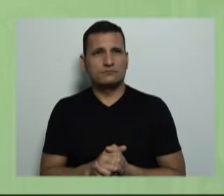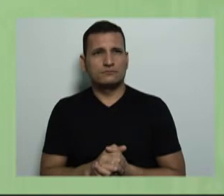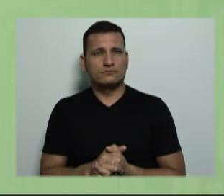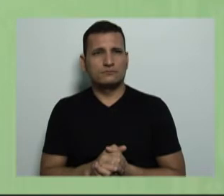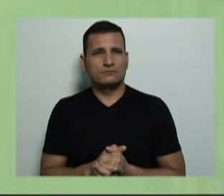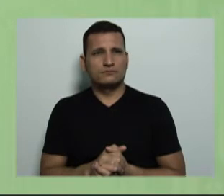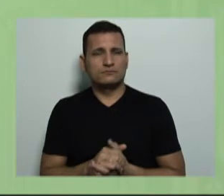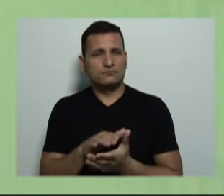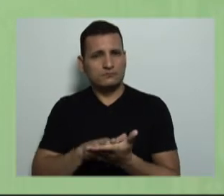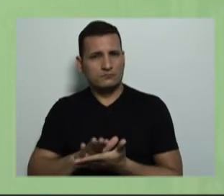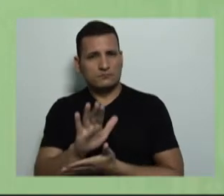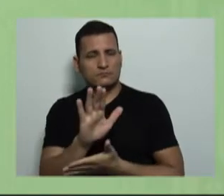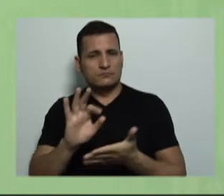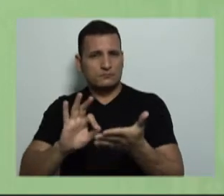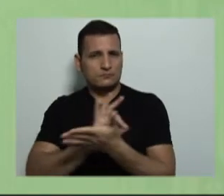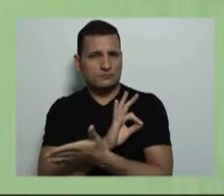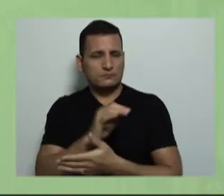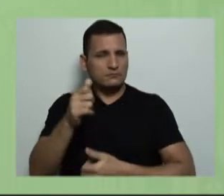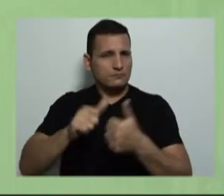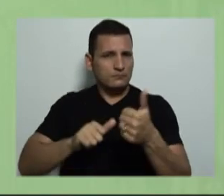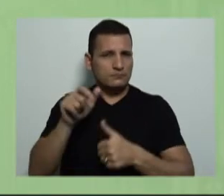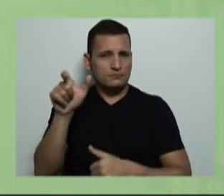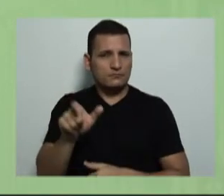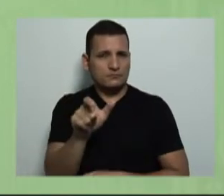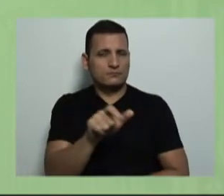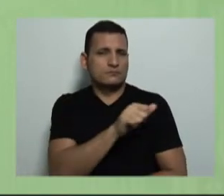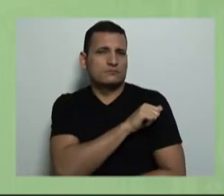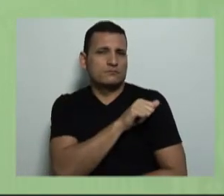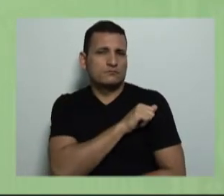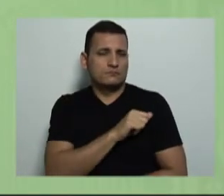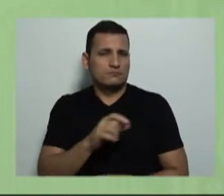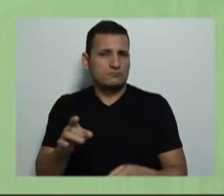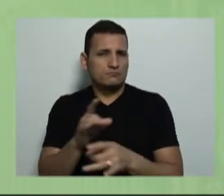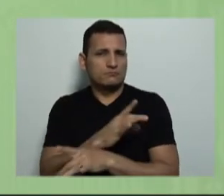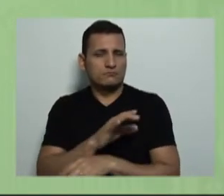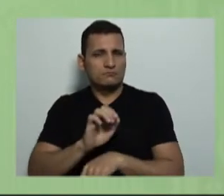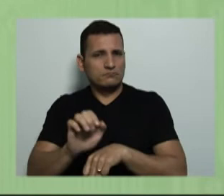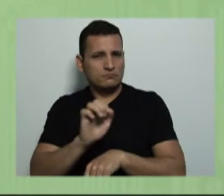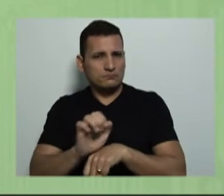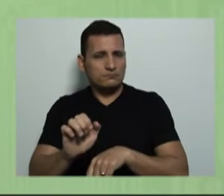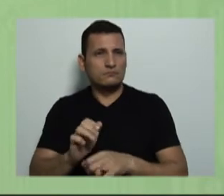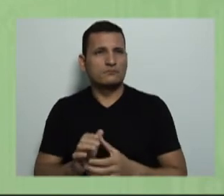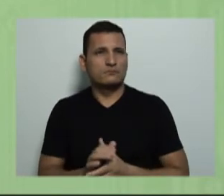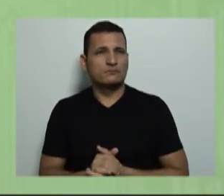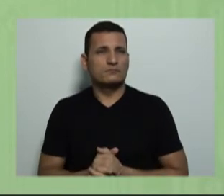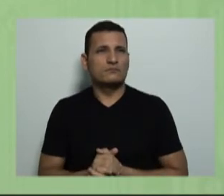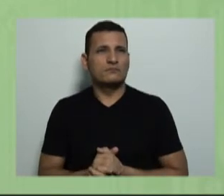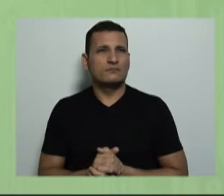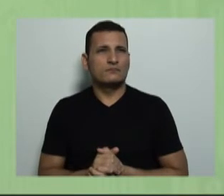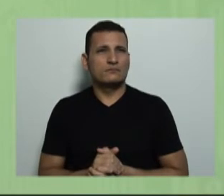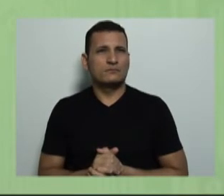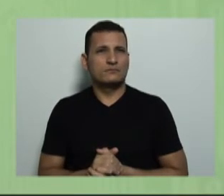e assinar a avaliação do estudante após encerramento das atividades de estágio.